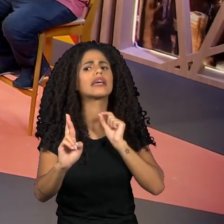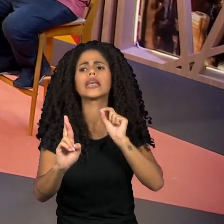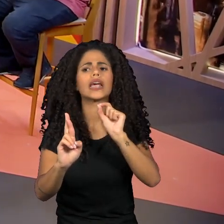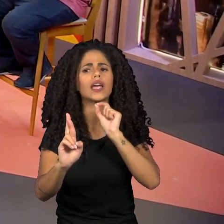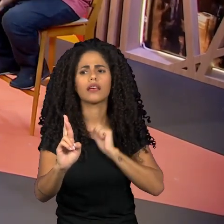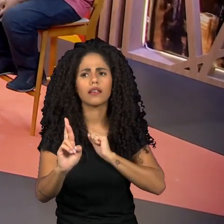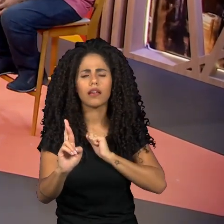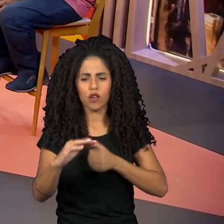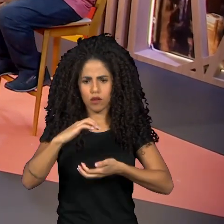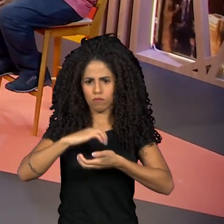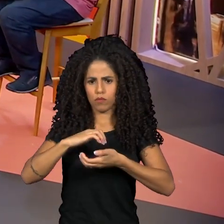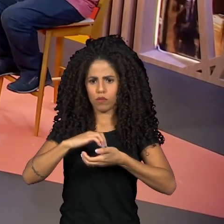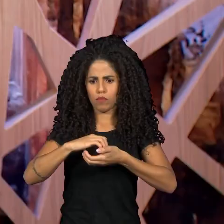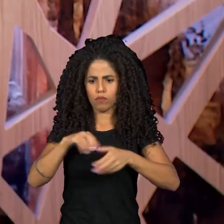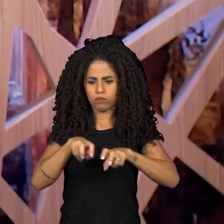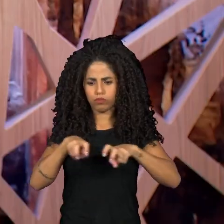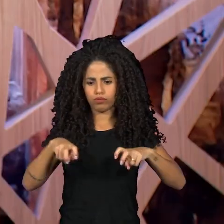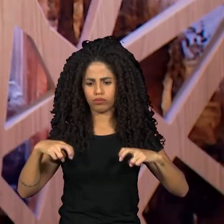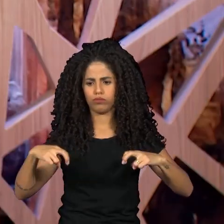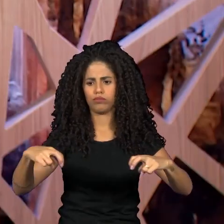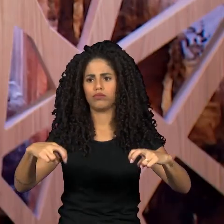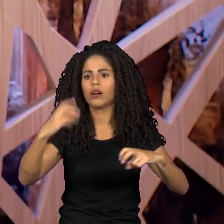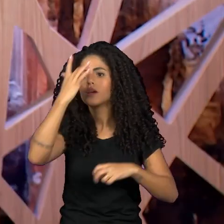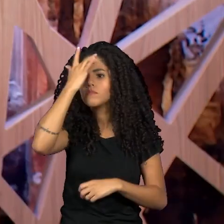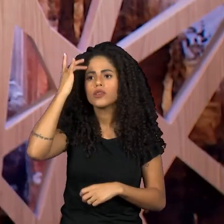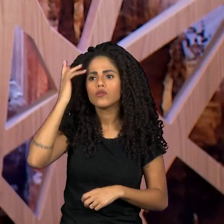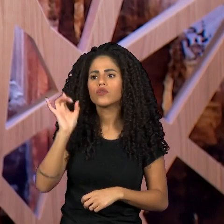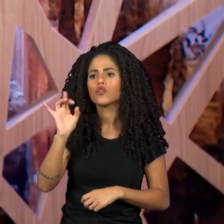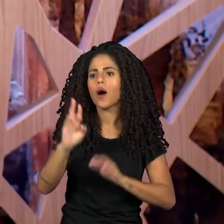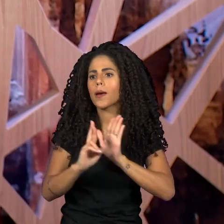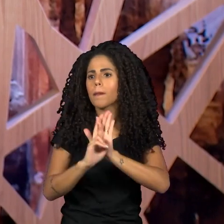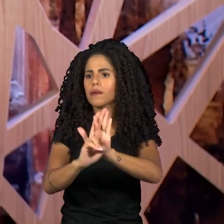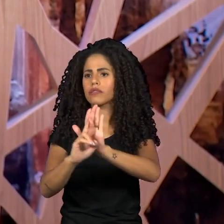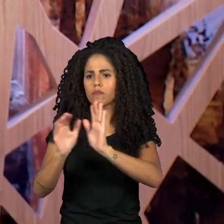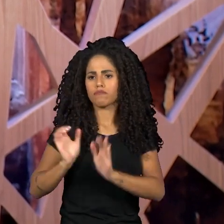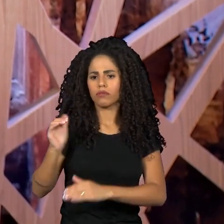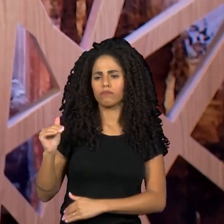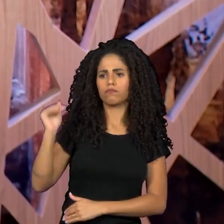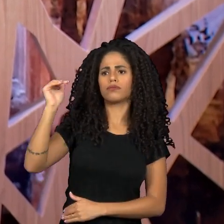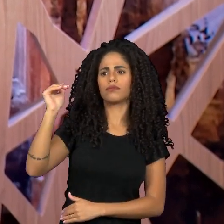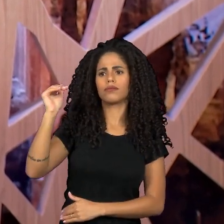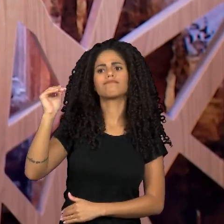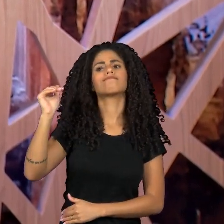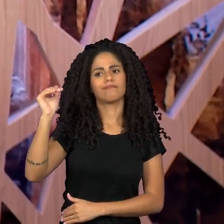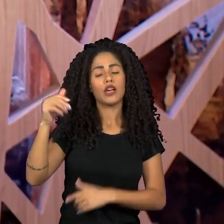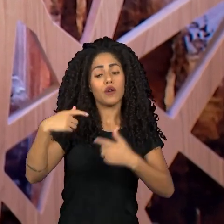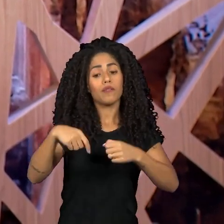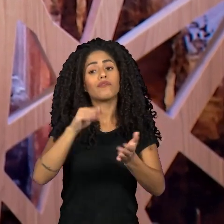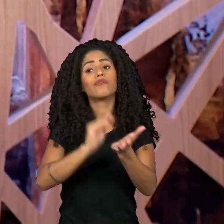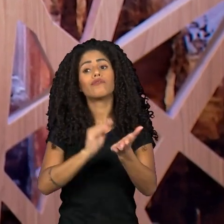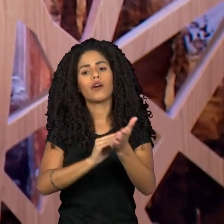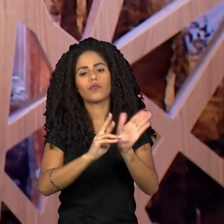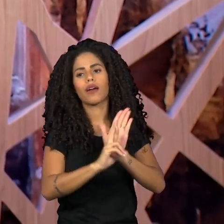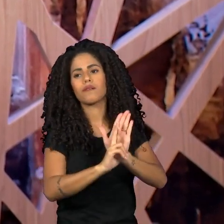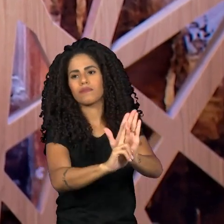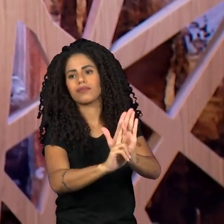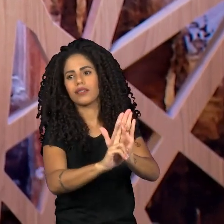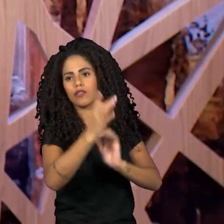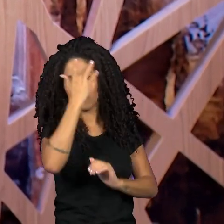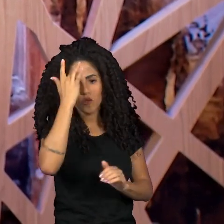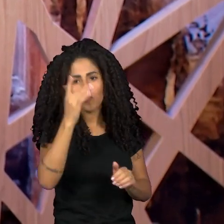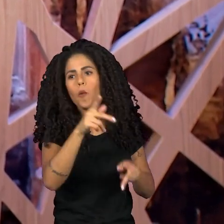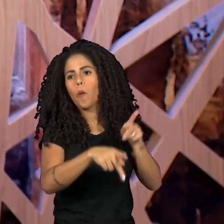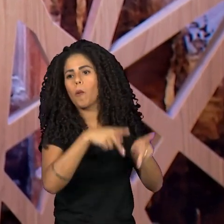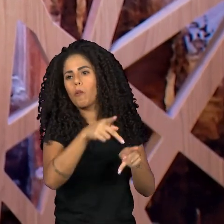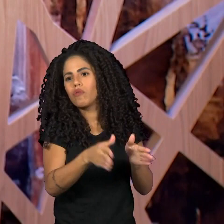de notáveis, feito por pessoas apenas representantes das elites. Então, ter uma representação diversa